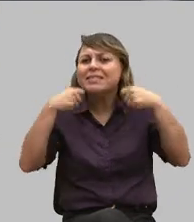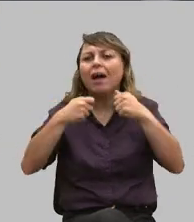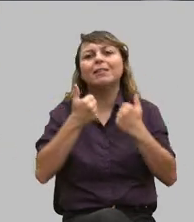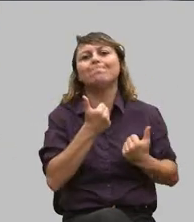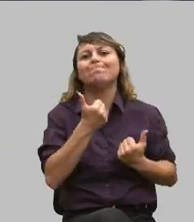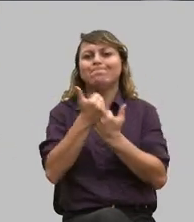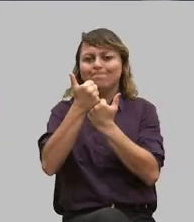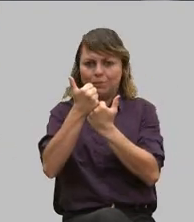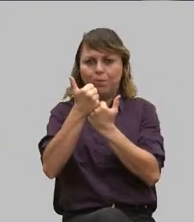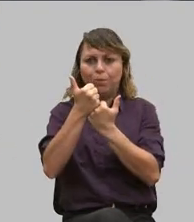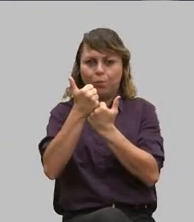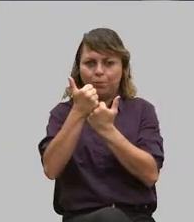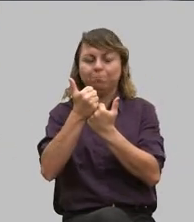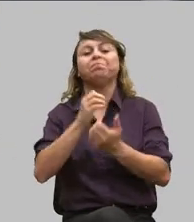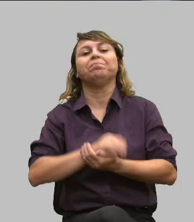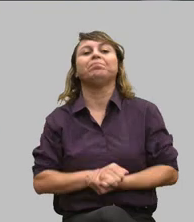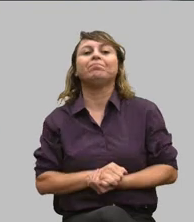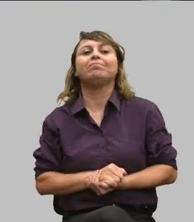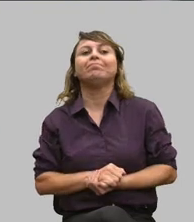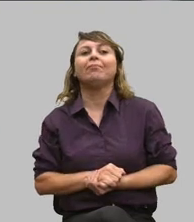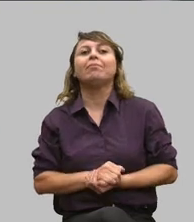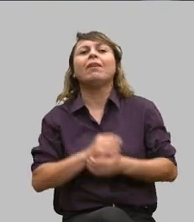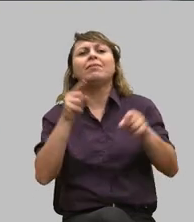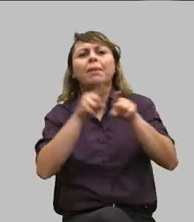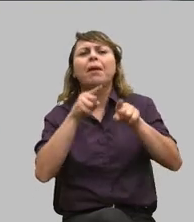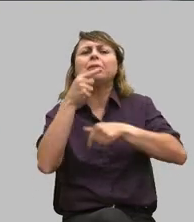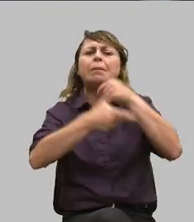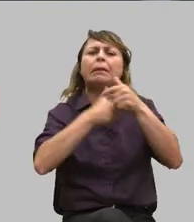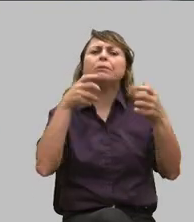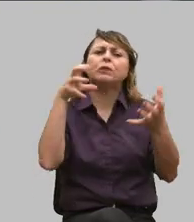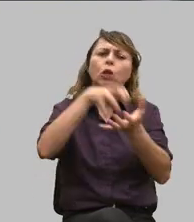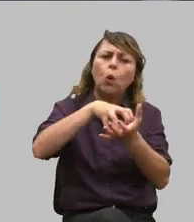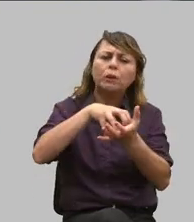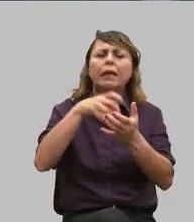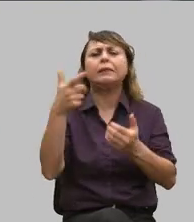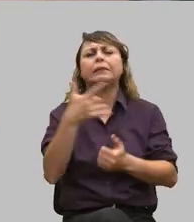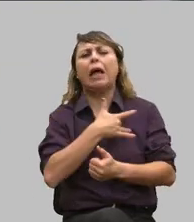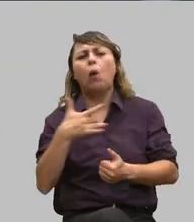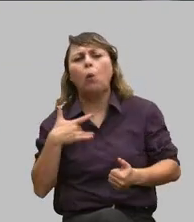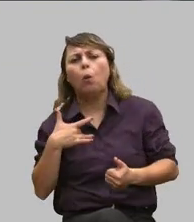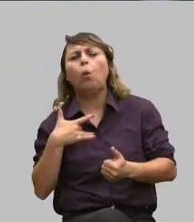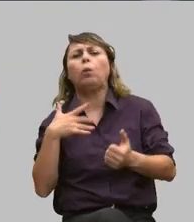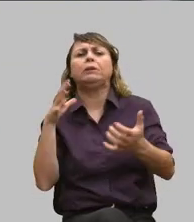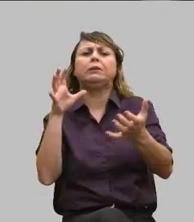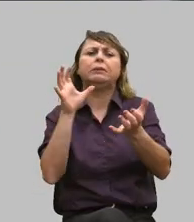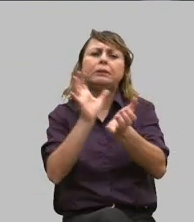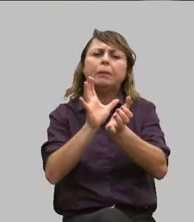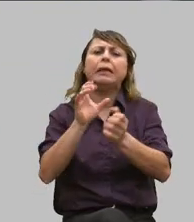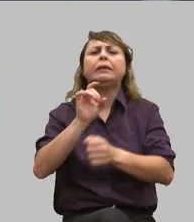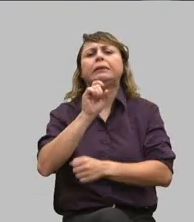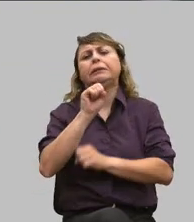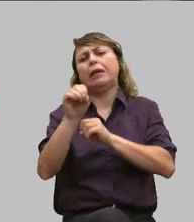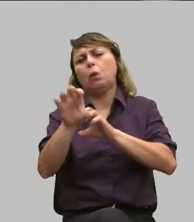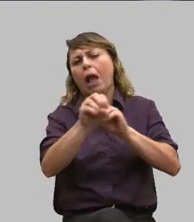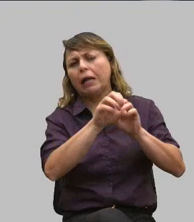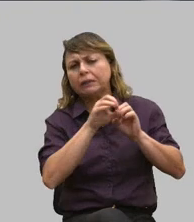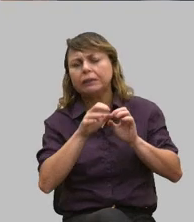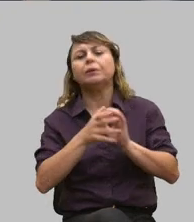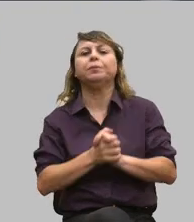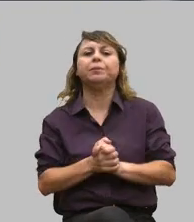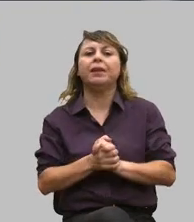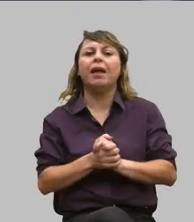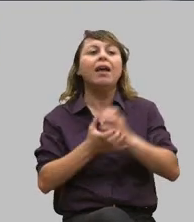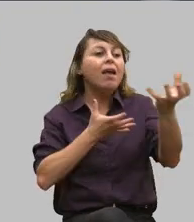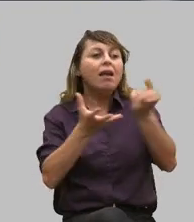né inclusive né eu trabalhei na saúde Trabalhei na educação né hoje tô na educação e atendo